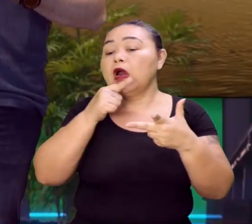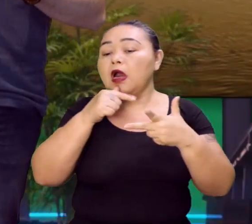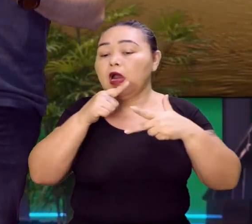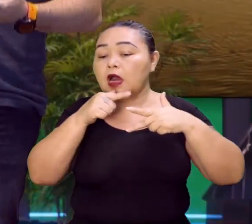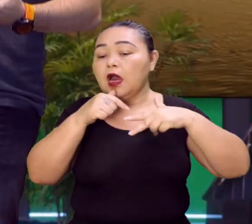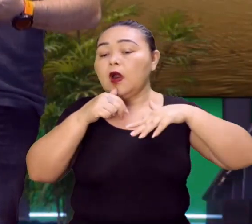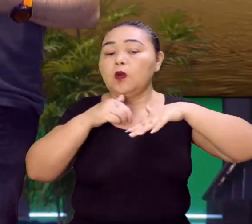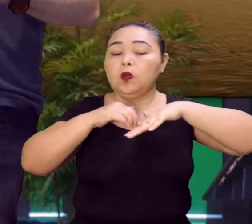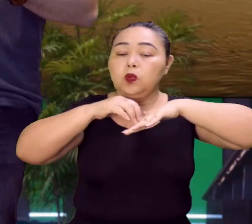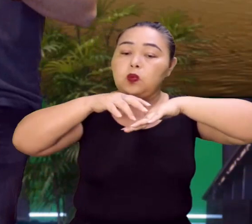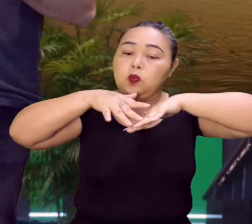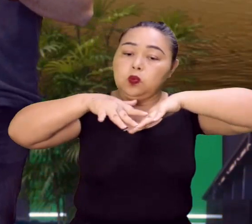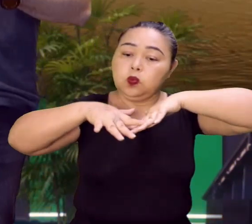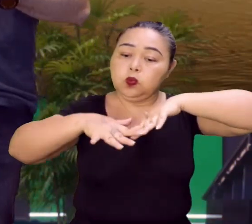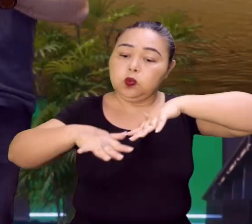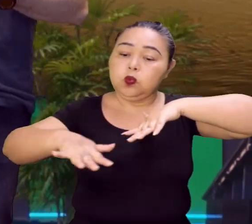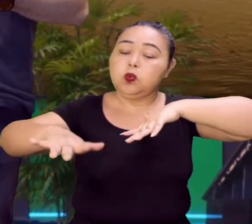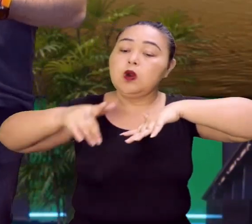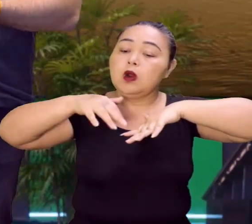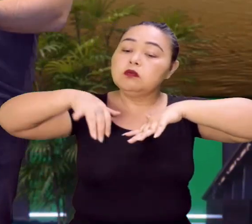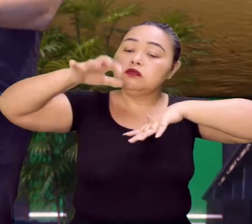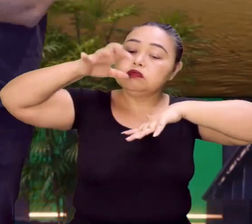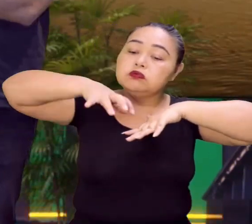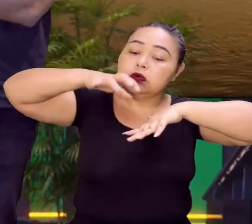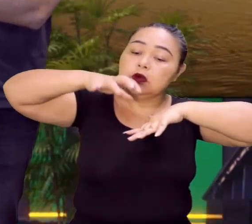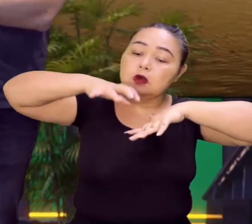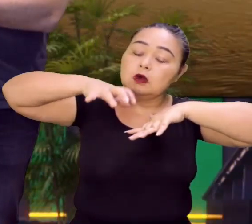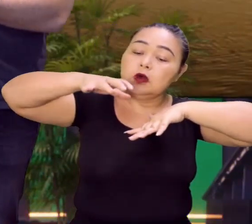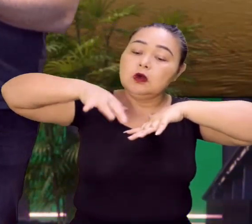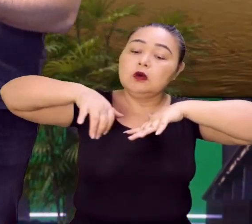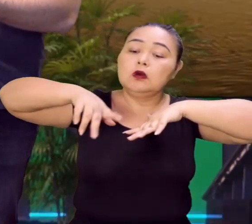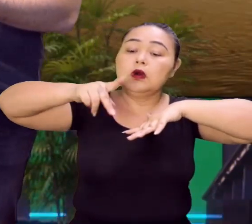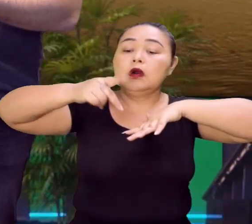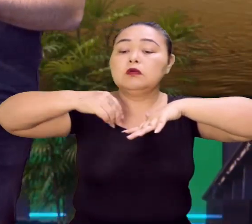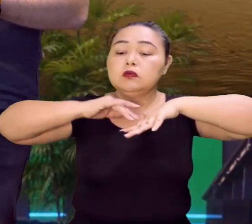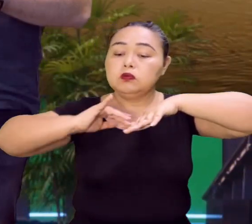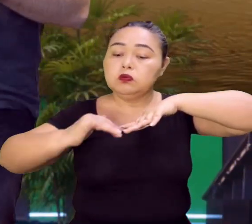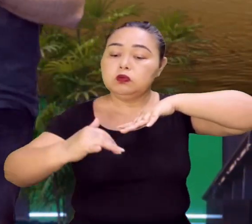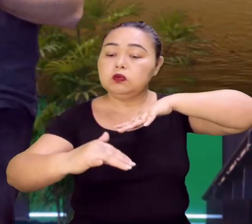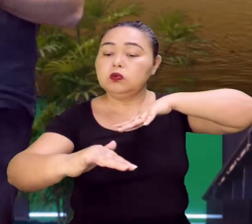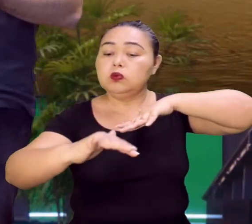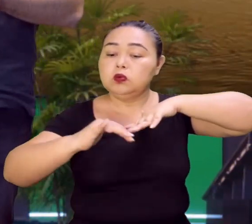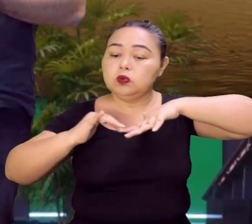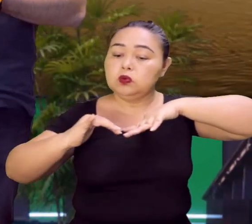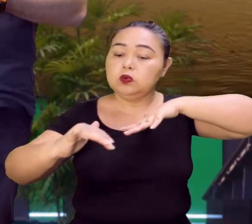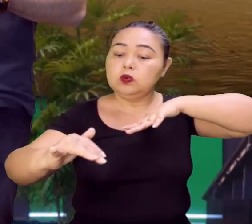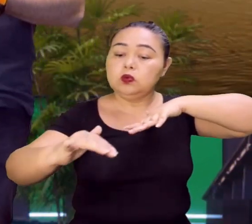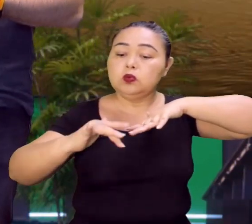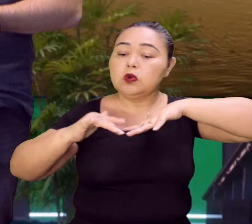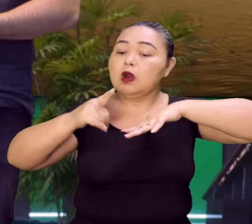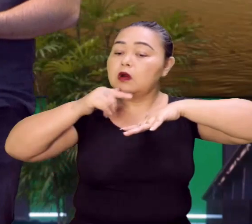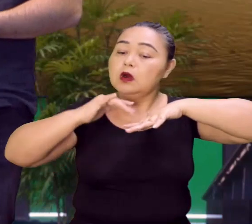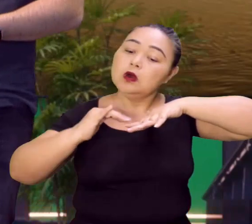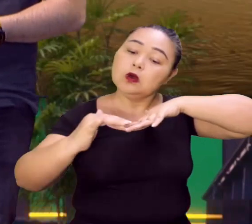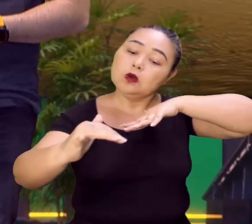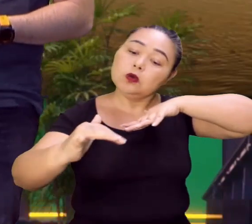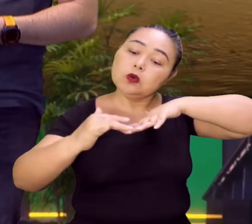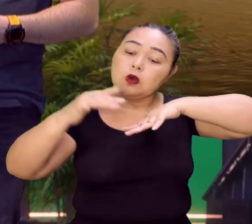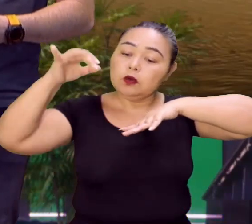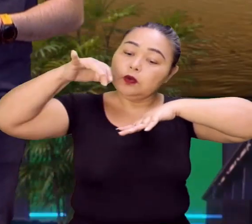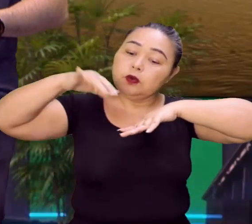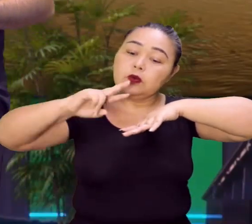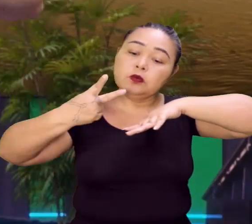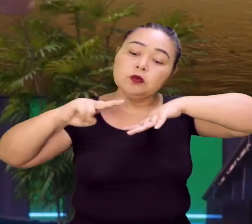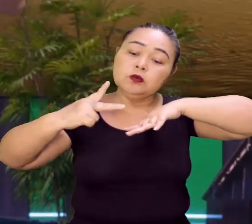a erosão fluvial. Temos a erosão da chuva, que é a pluvial, né? A da água, que eu estou falando dos rios, que é fluvial. E